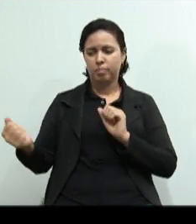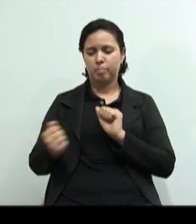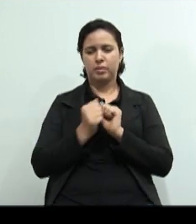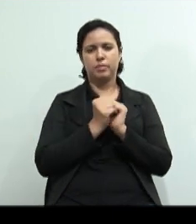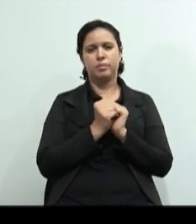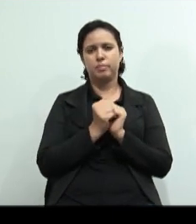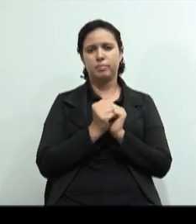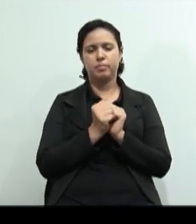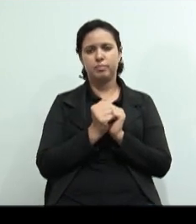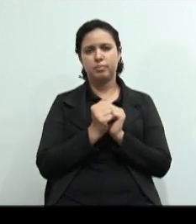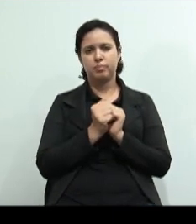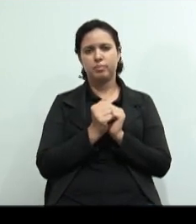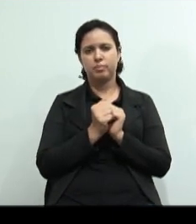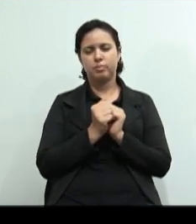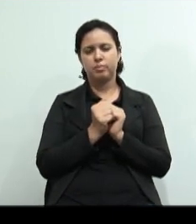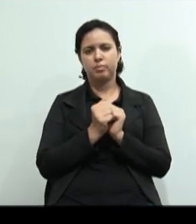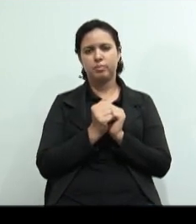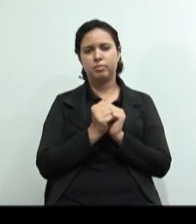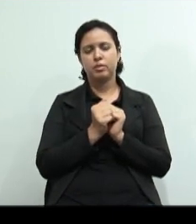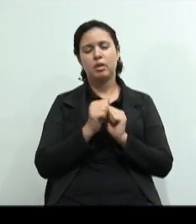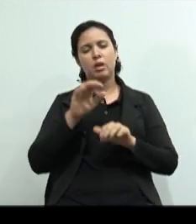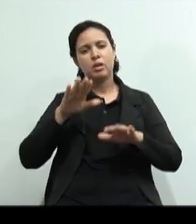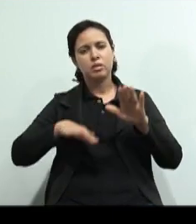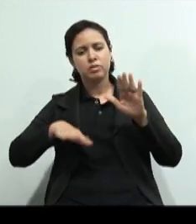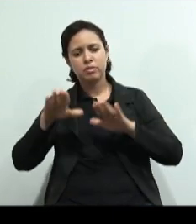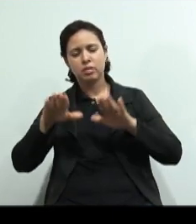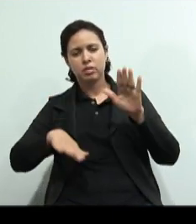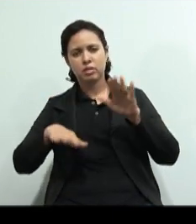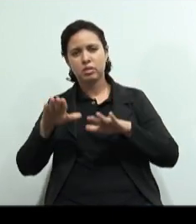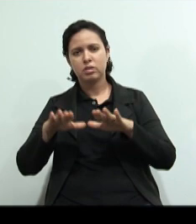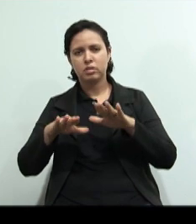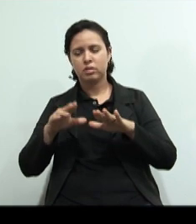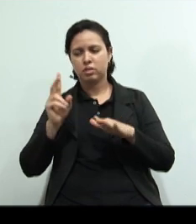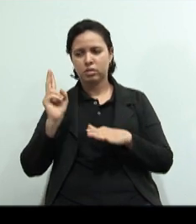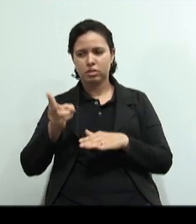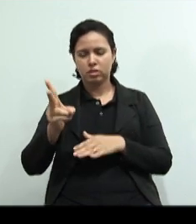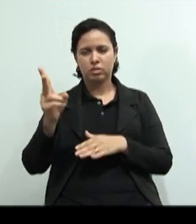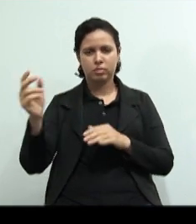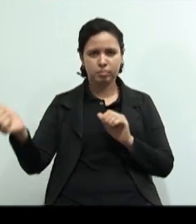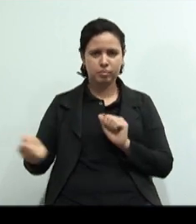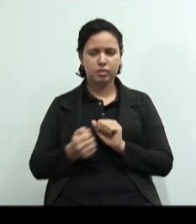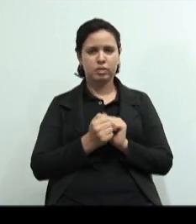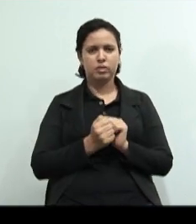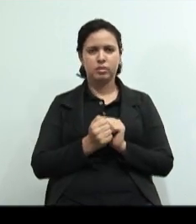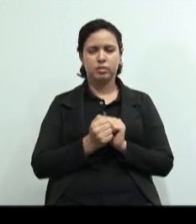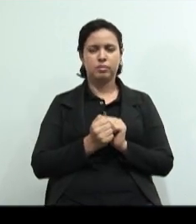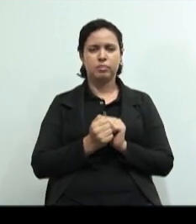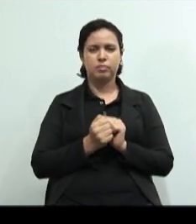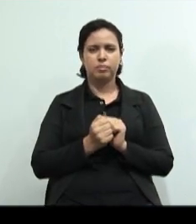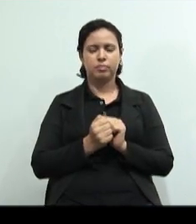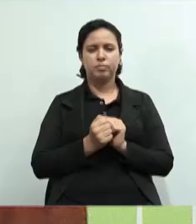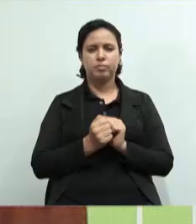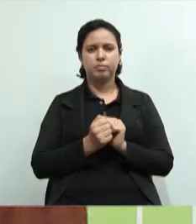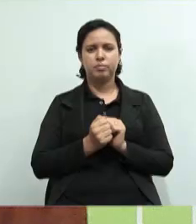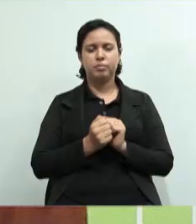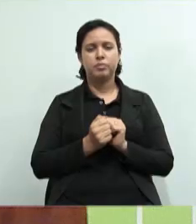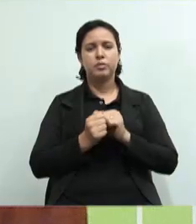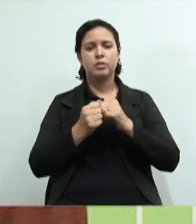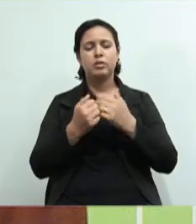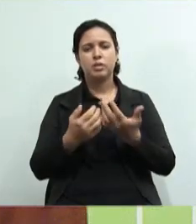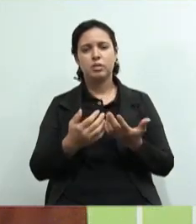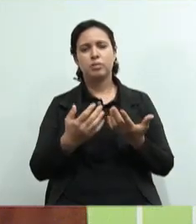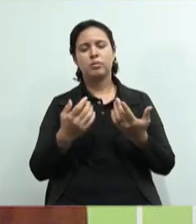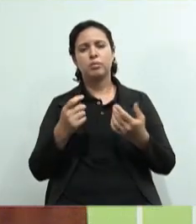mim. O que eu preciso, às vezes, não precisa estar tão perto, mas pode estar ali na minha sala, né? Agora, aquilo